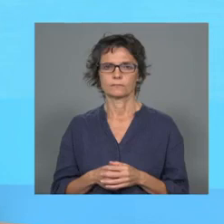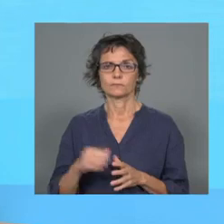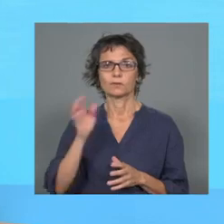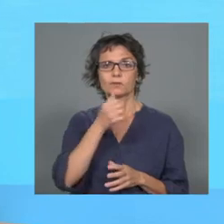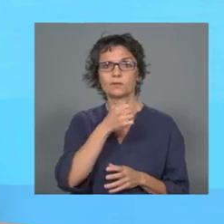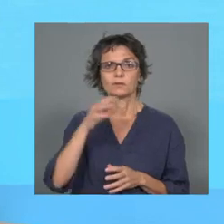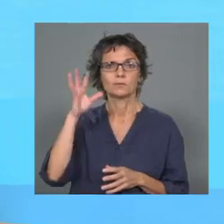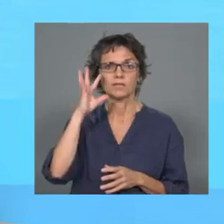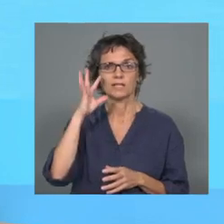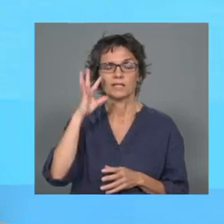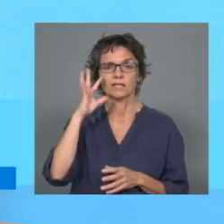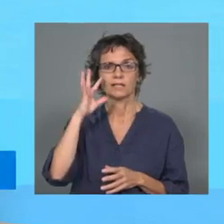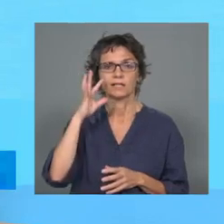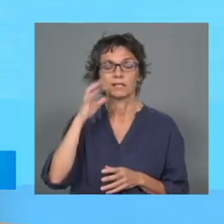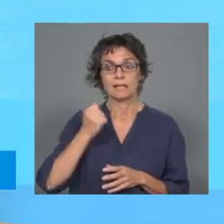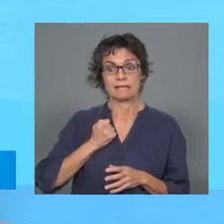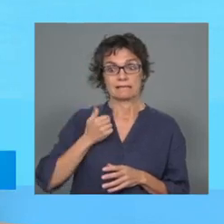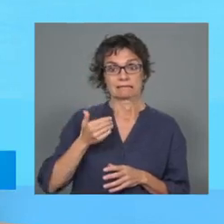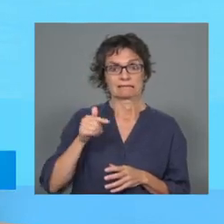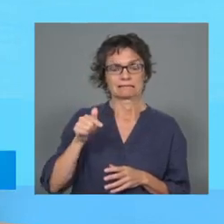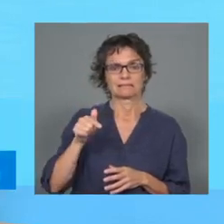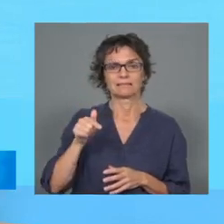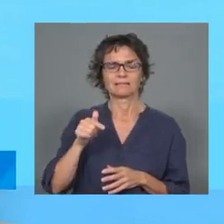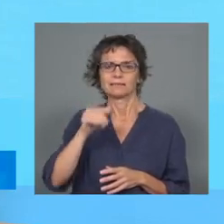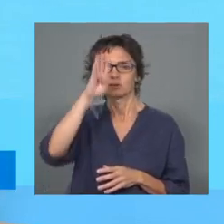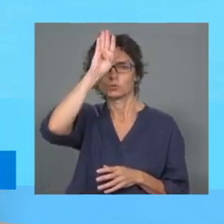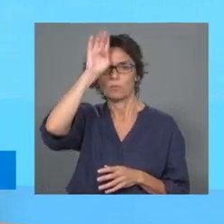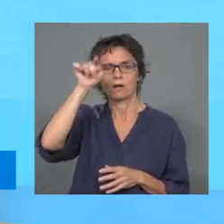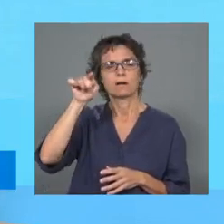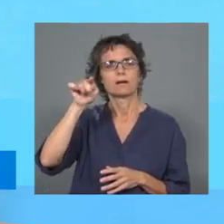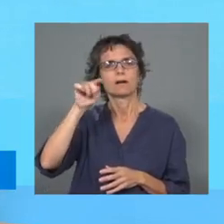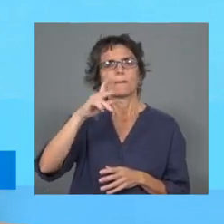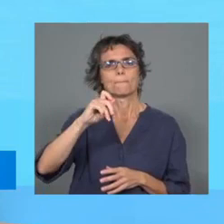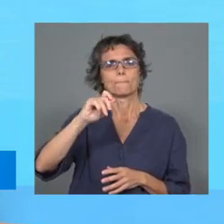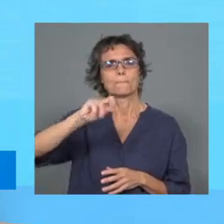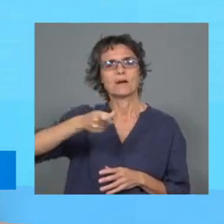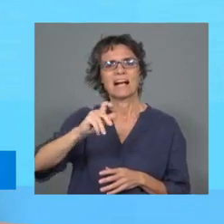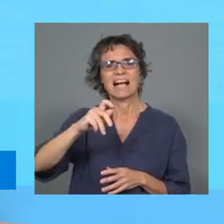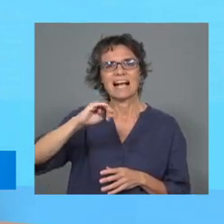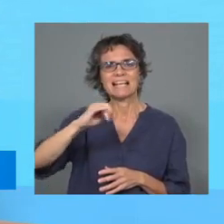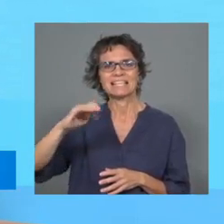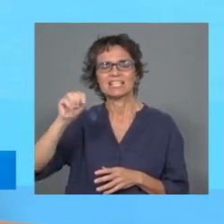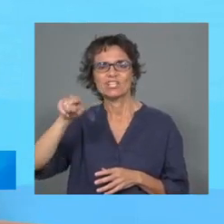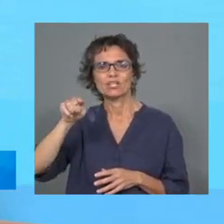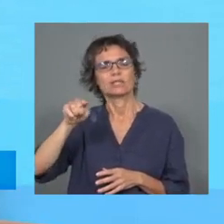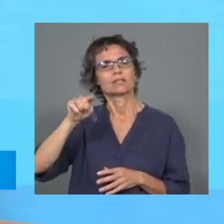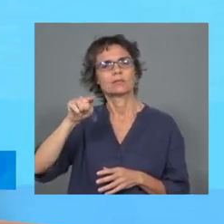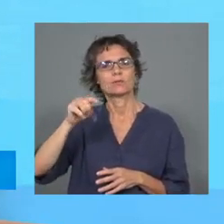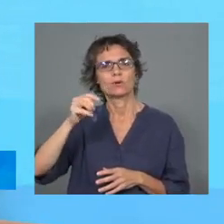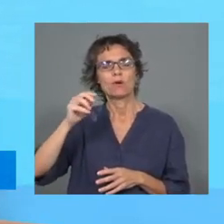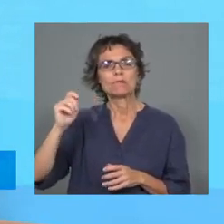Olá, boa tarde. É já neste sábado que o Papa Francisco estará em Assis, por ocasião do evento Economia de